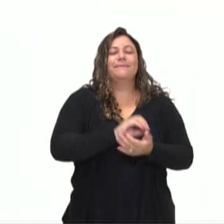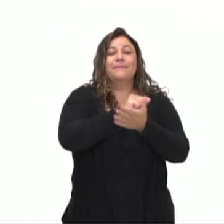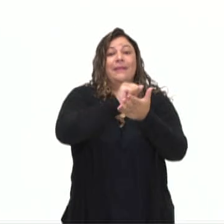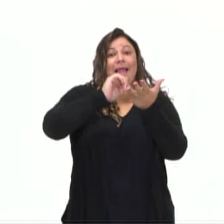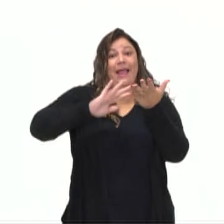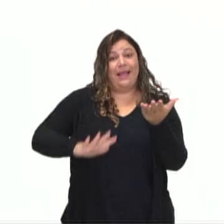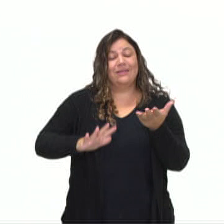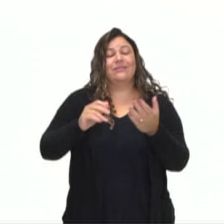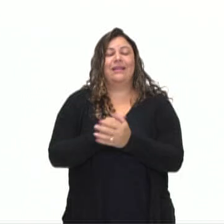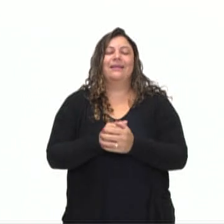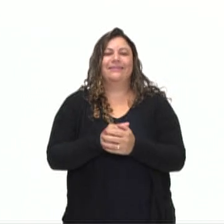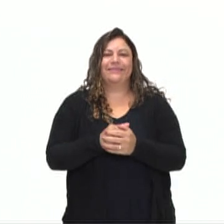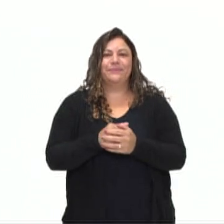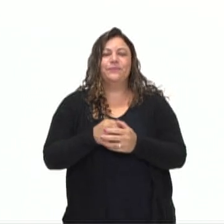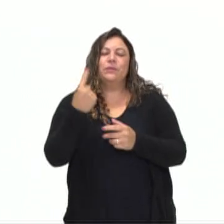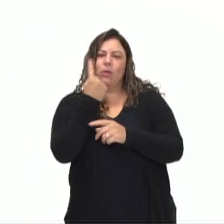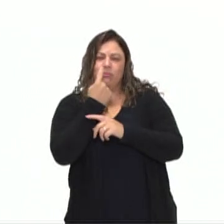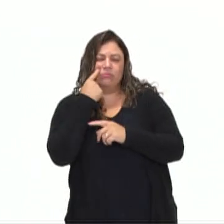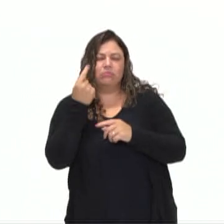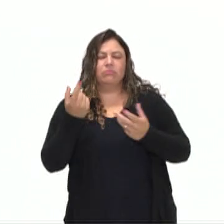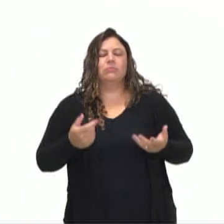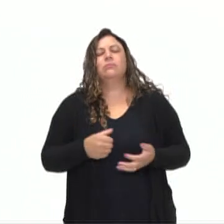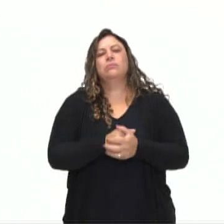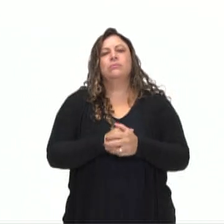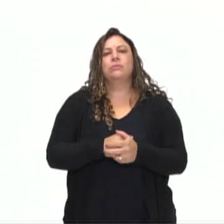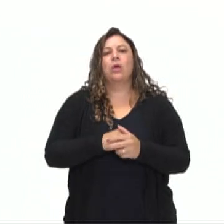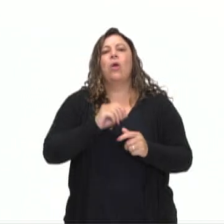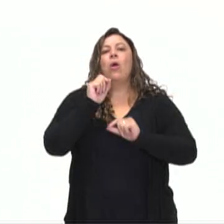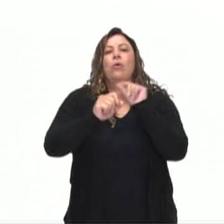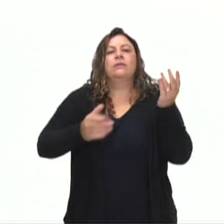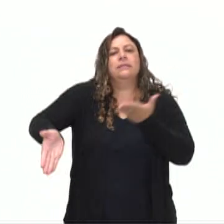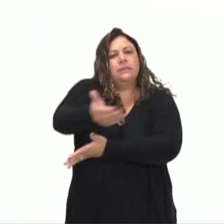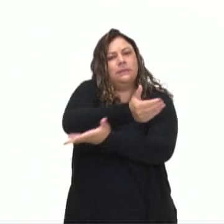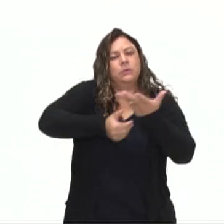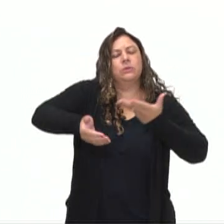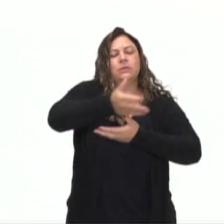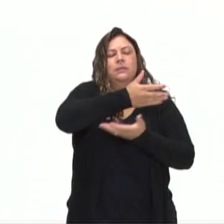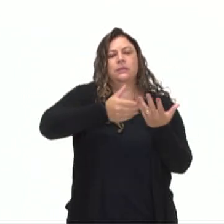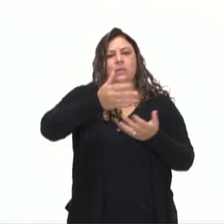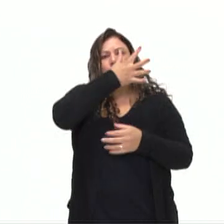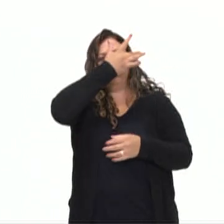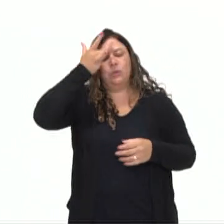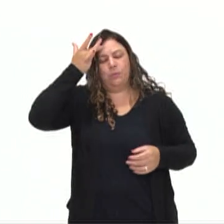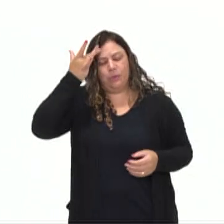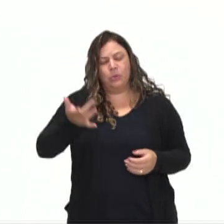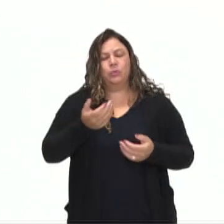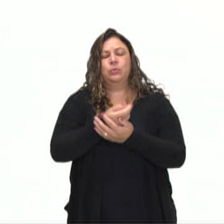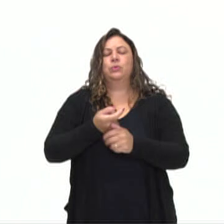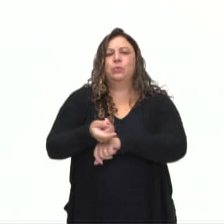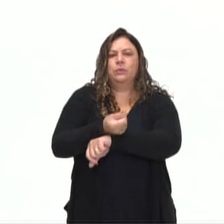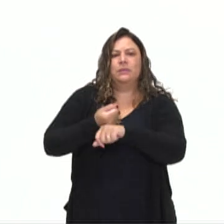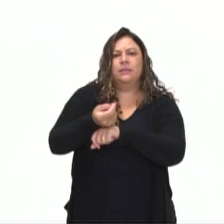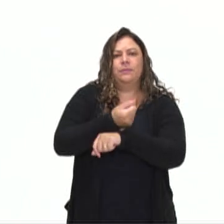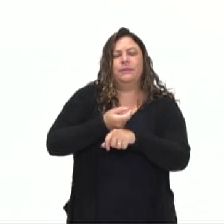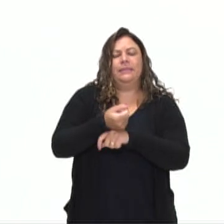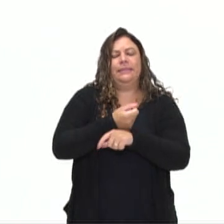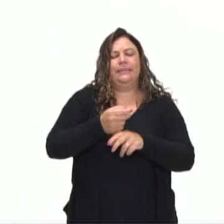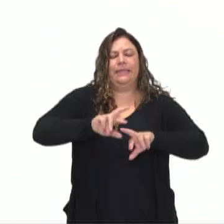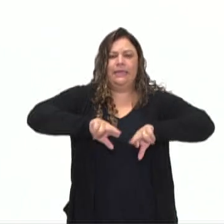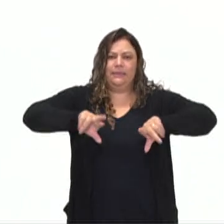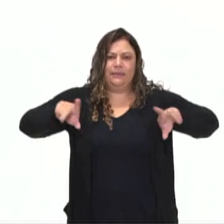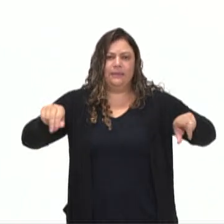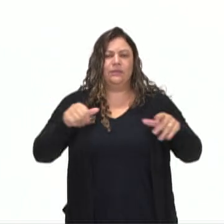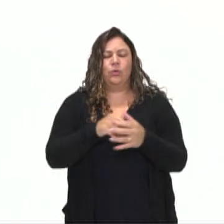Fluxos na geografia está associado à circulação de pessoas, capitais, serviços e mercadorias no mundo globalizado.